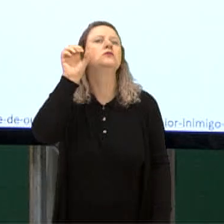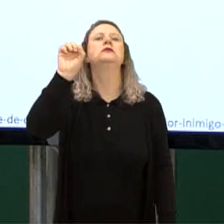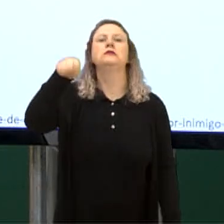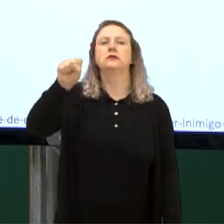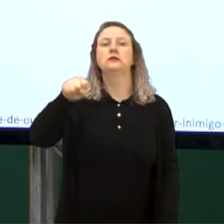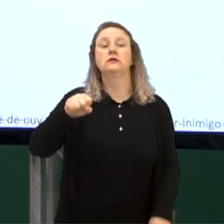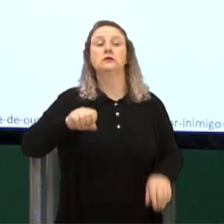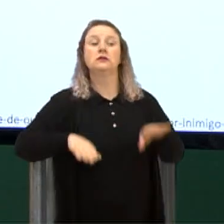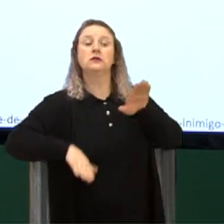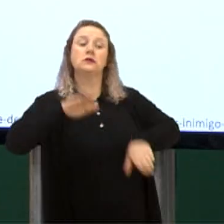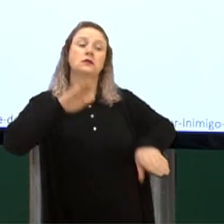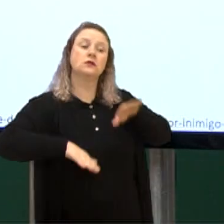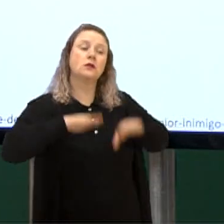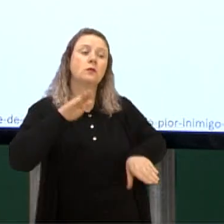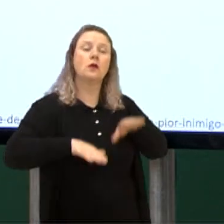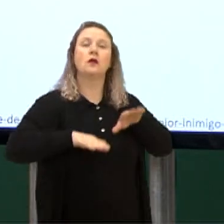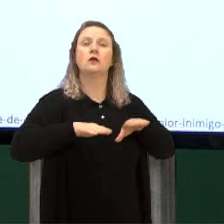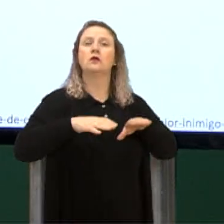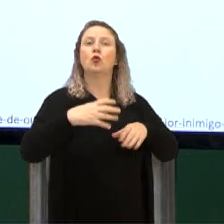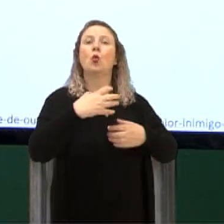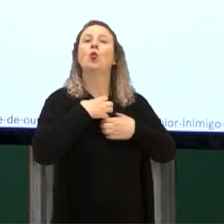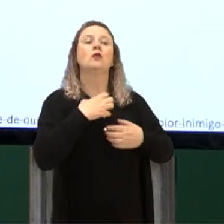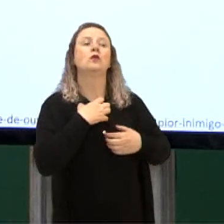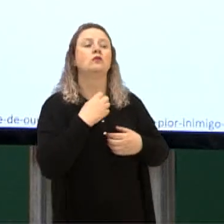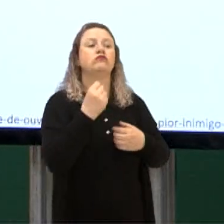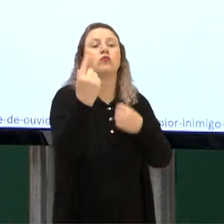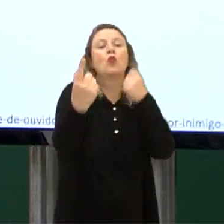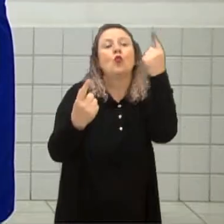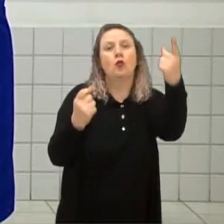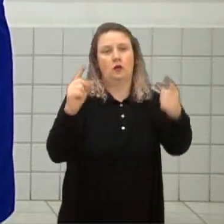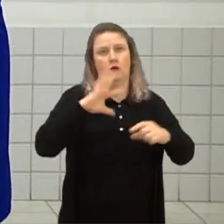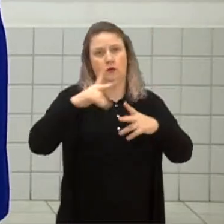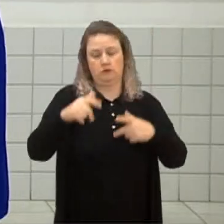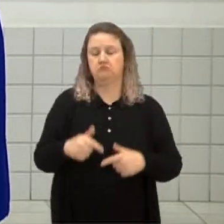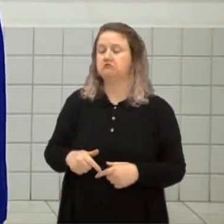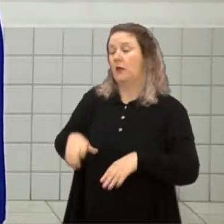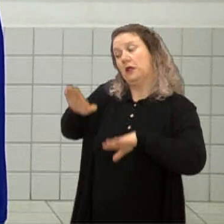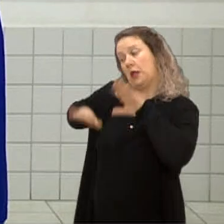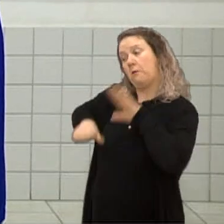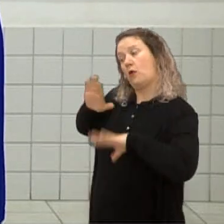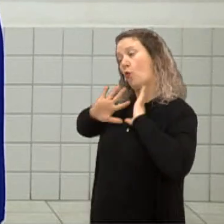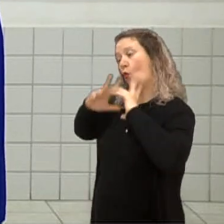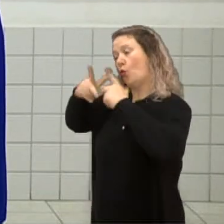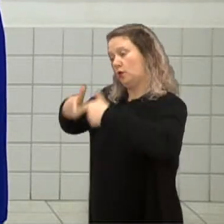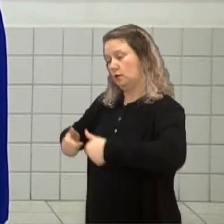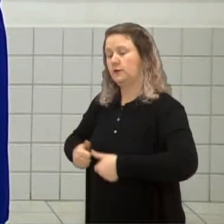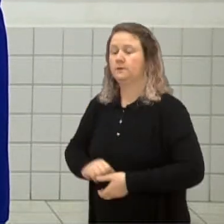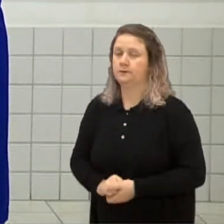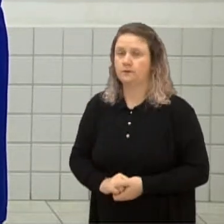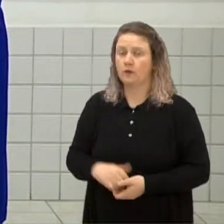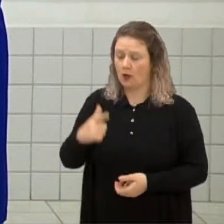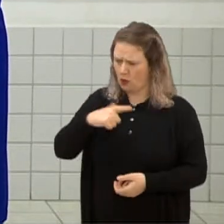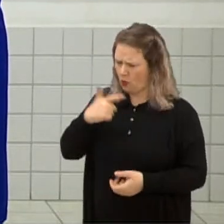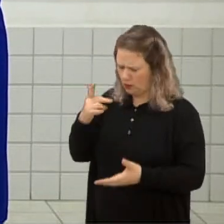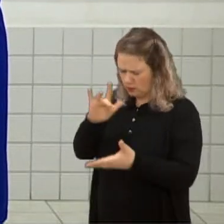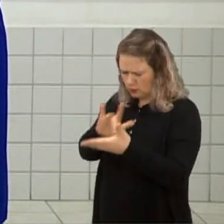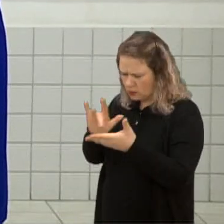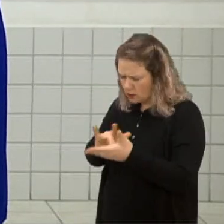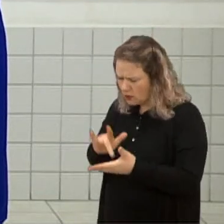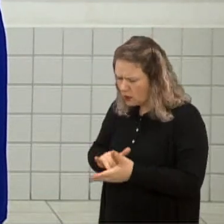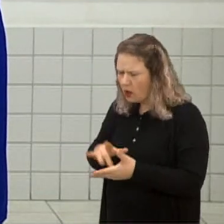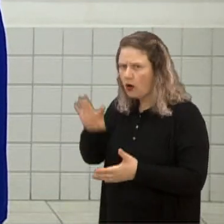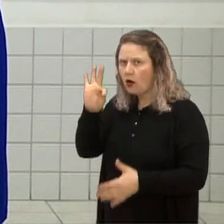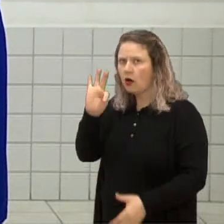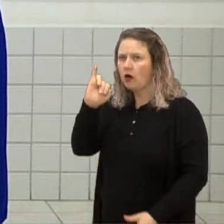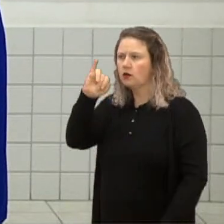para espécie, muitos mamíferos têm uma bela de uma audição. Sim, depende muito do animal, né? Tem outra aqui também, Fabiano. Professor, o tímpano